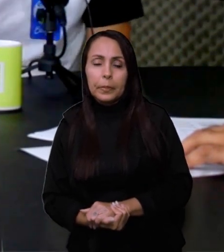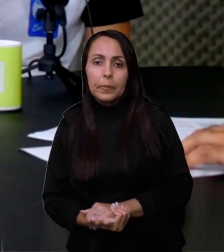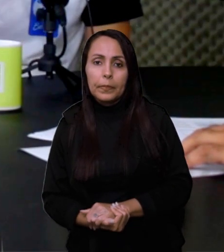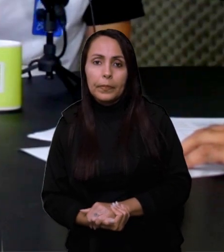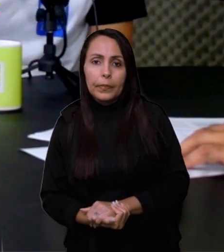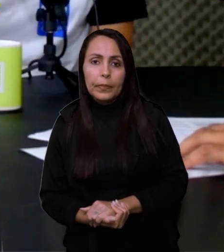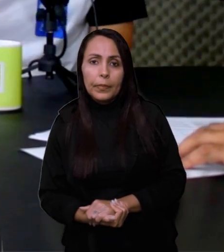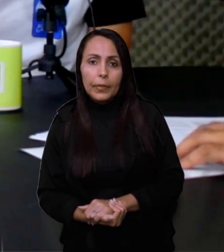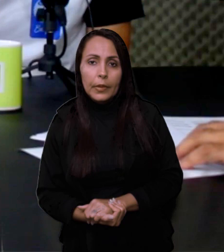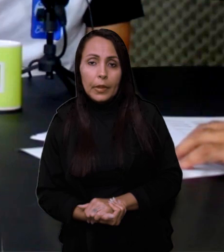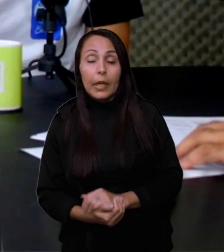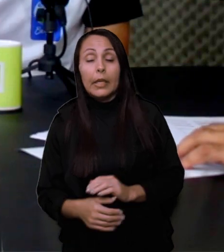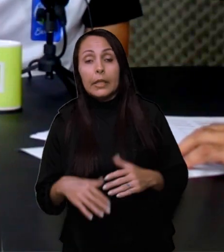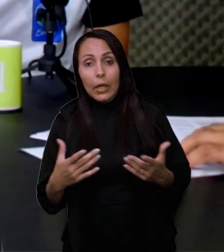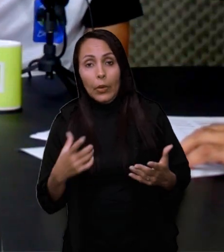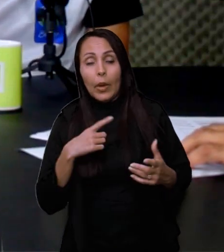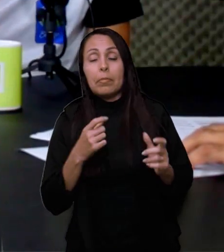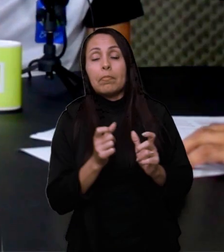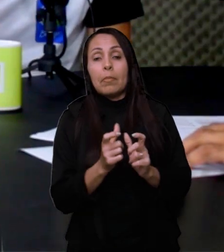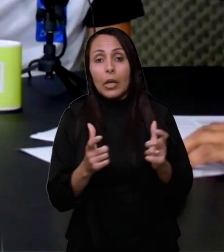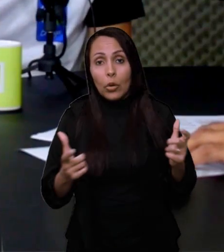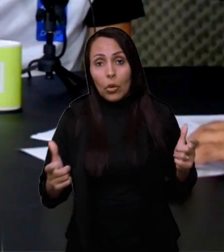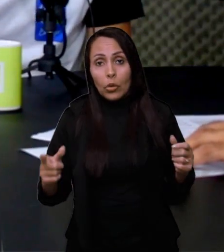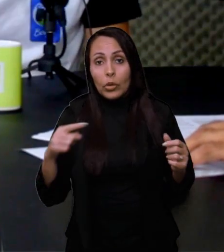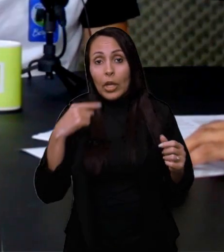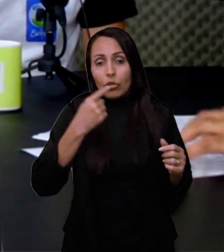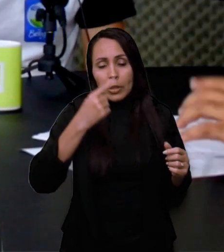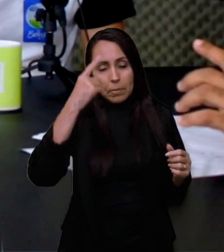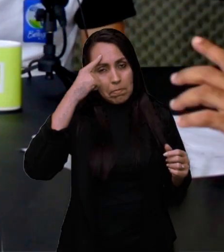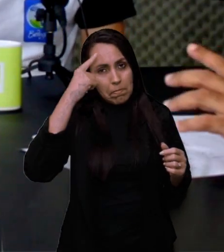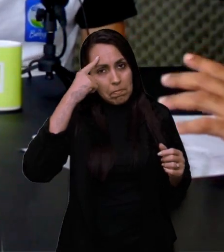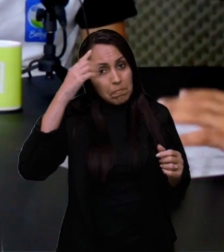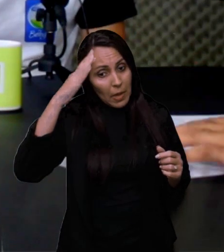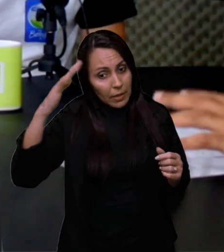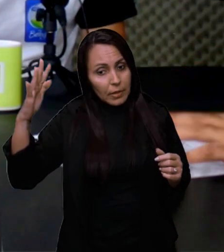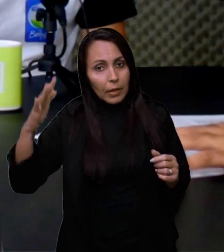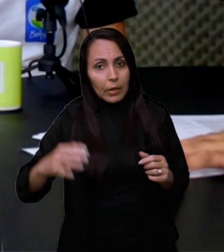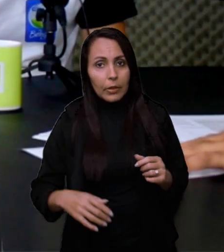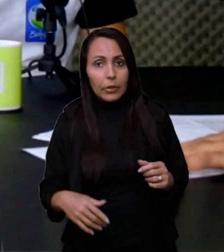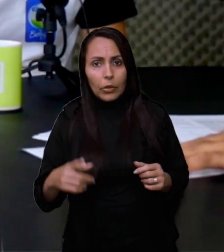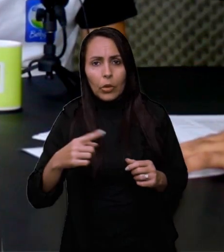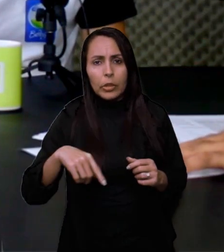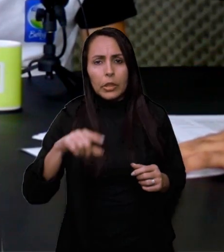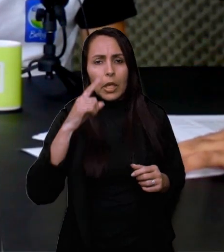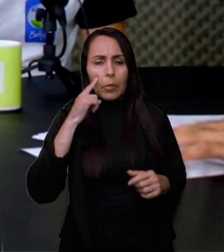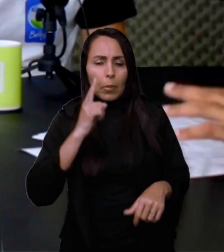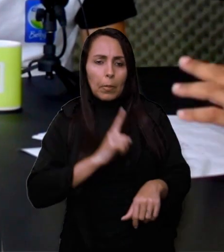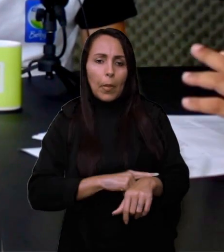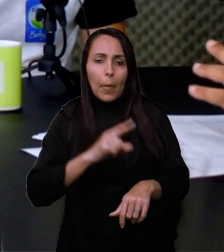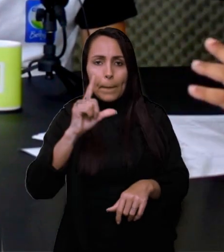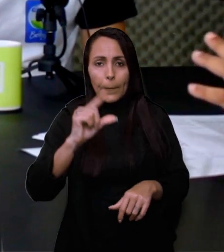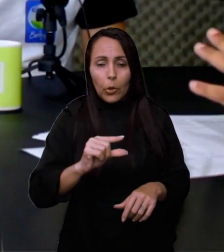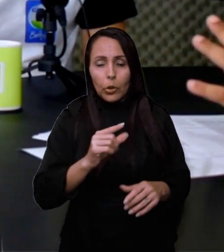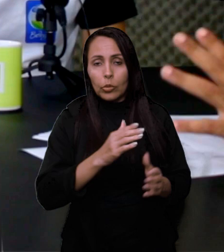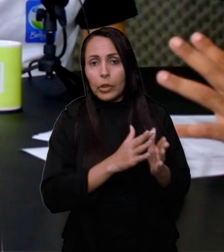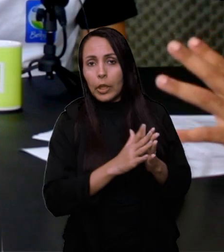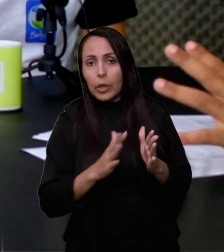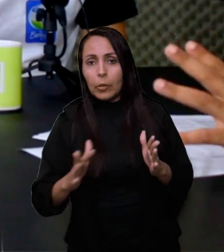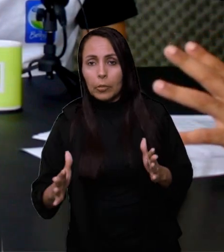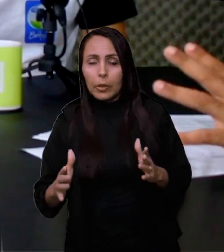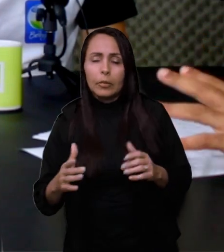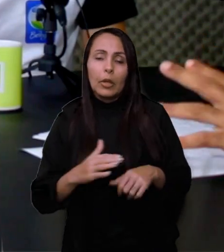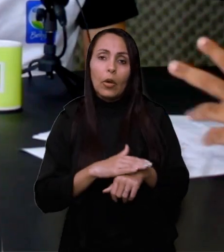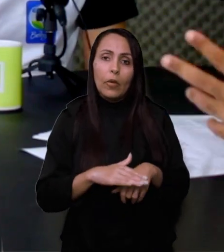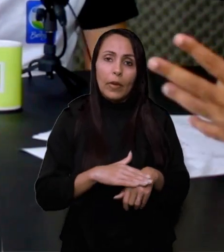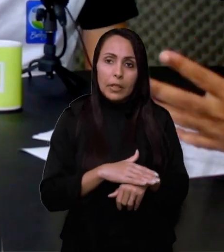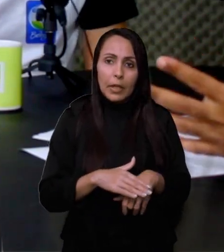é muito maior. É muito maior do que a gente imagina. Gente, nós temos pouquinho tempo. Eu queria que fosse um programa bem maior para conversar